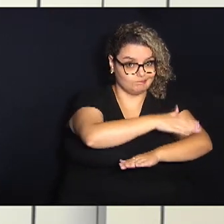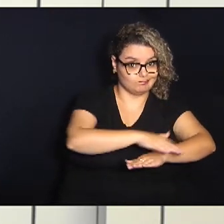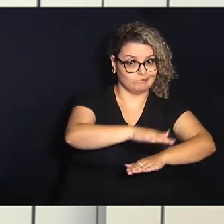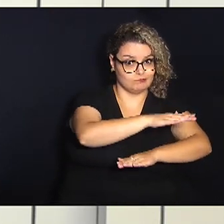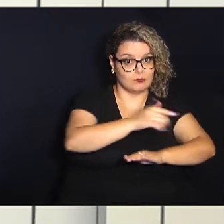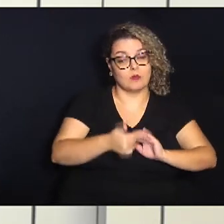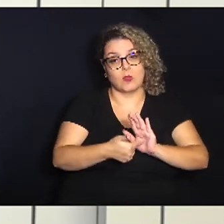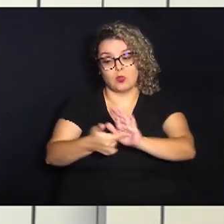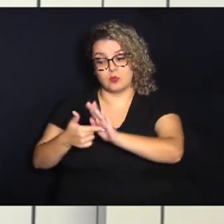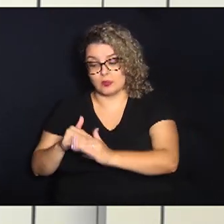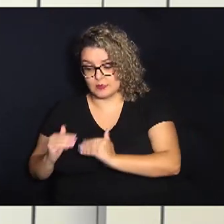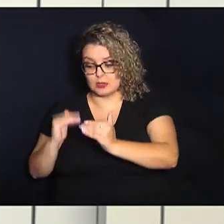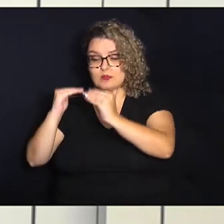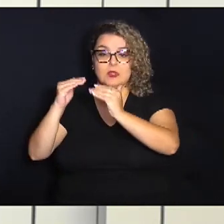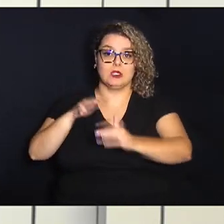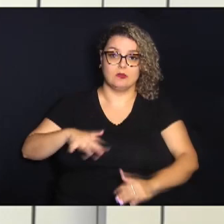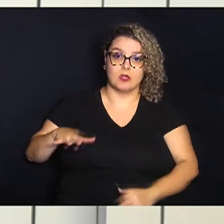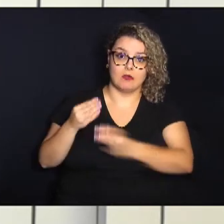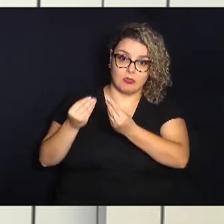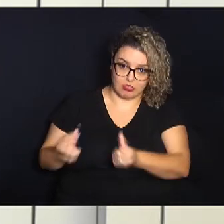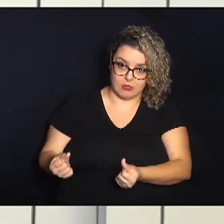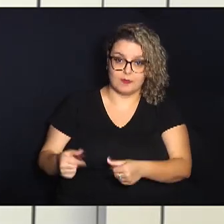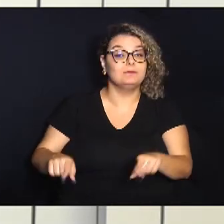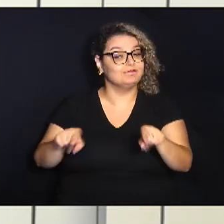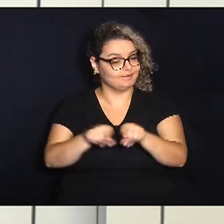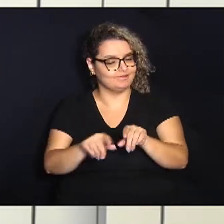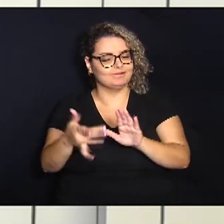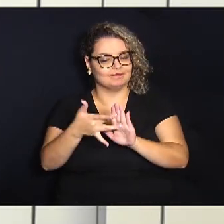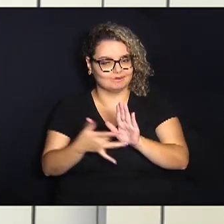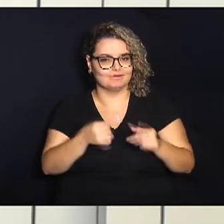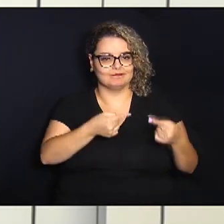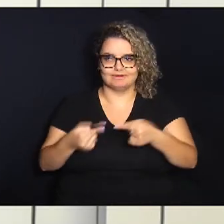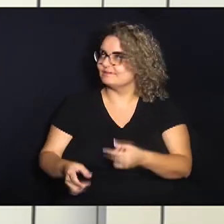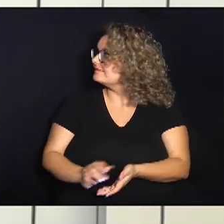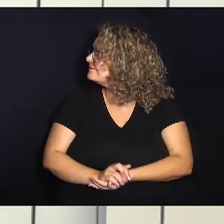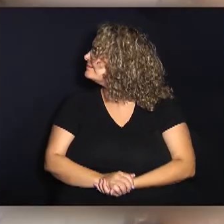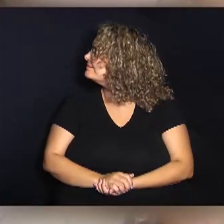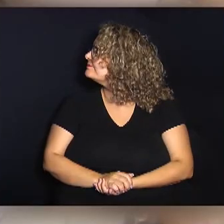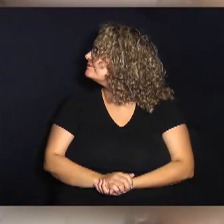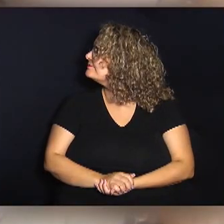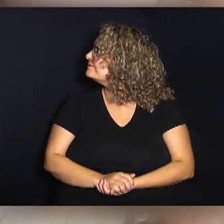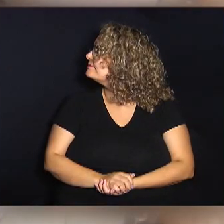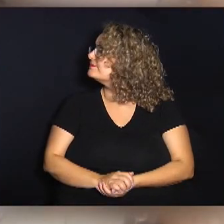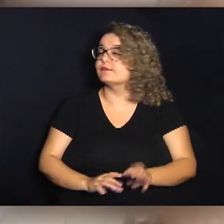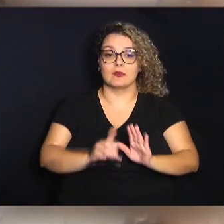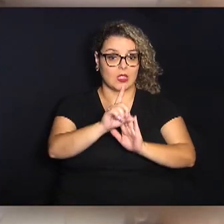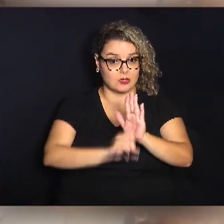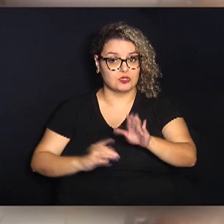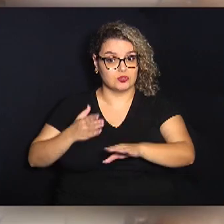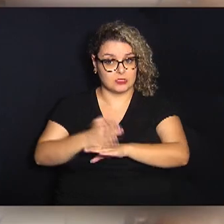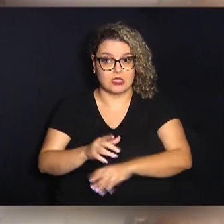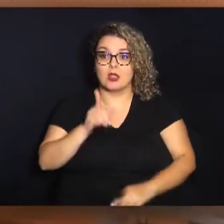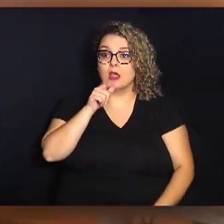de recuperação de áreas degradadas também foram discutidas. O direito do acesso à água foi o